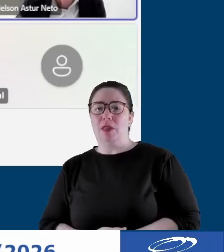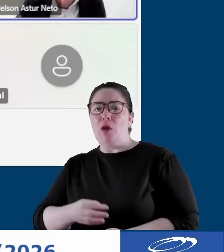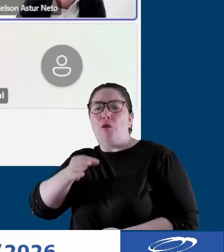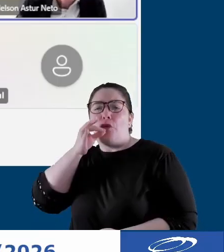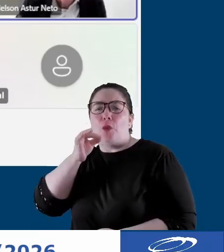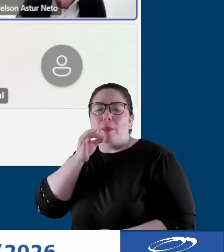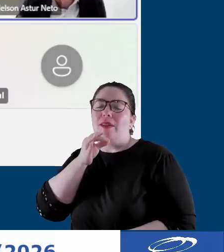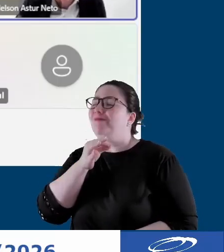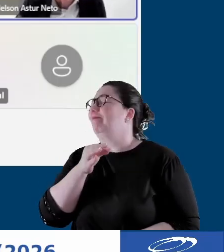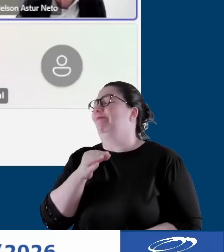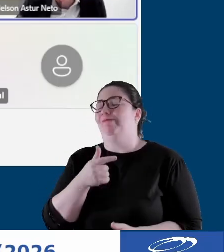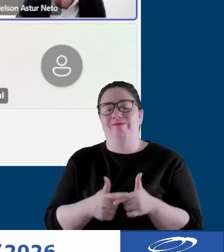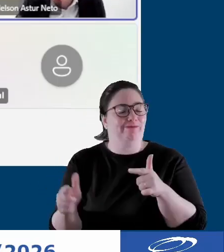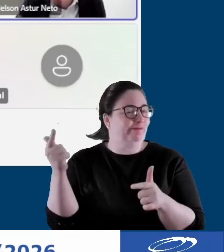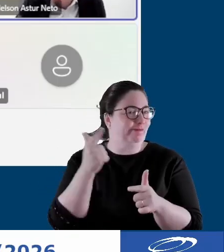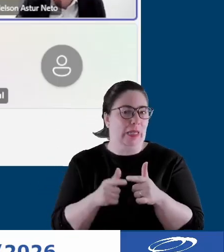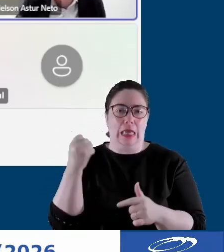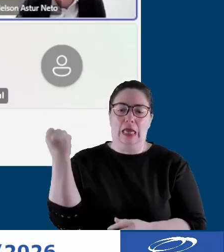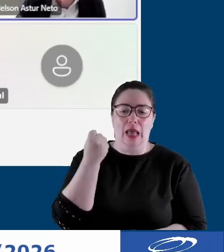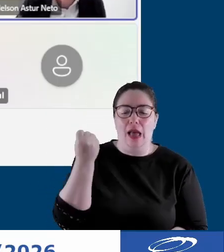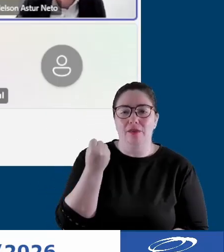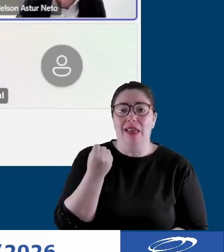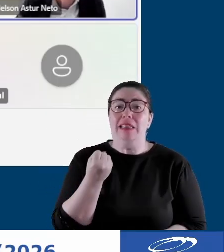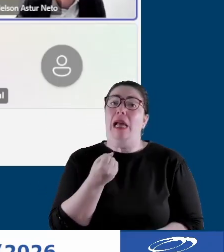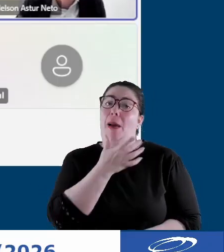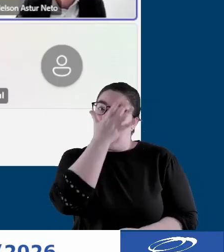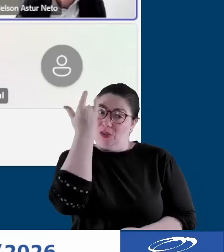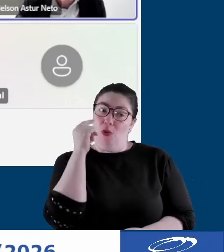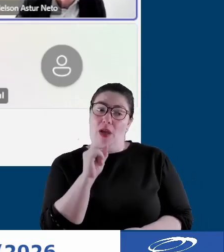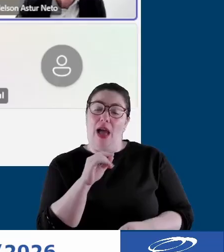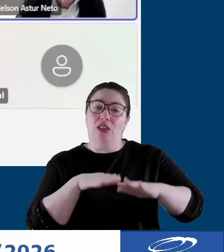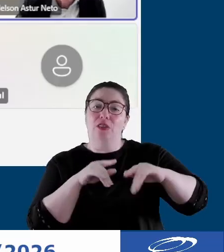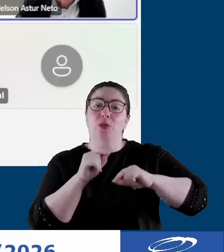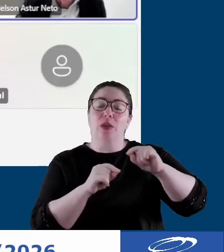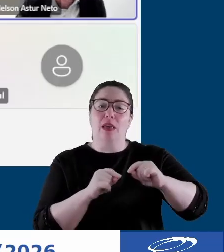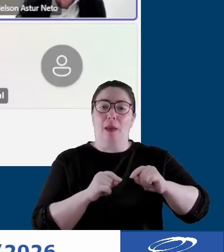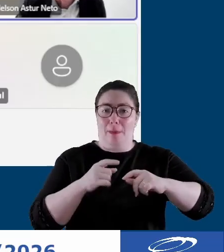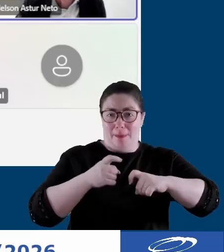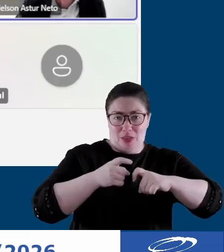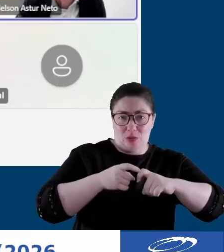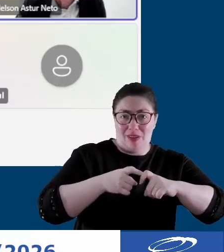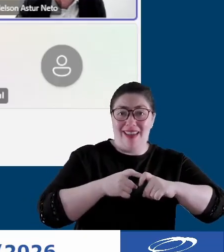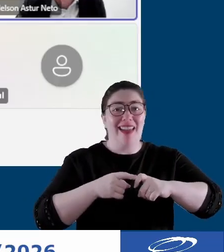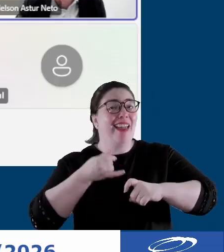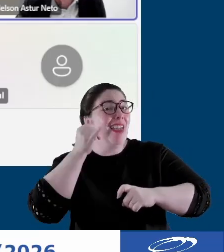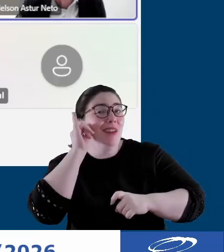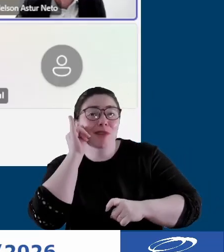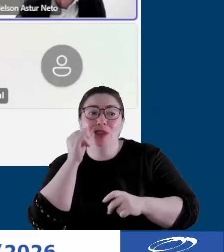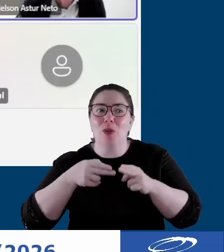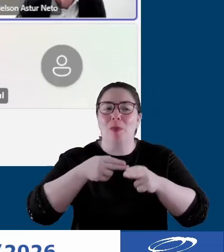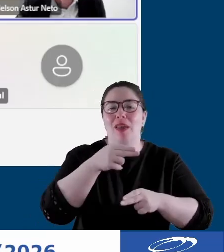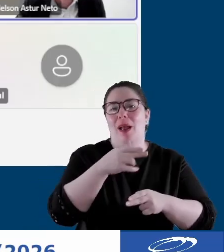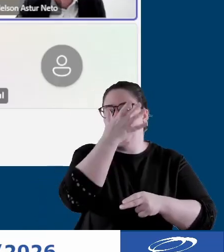grande. Tem gente que até evita operar um paciente tabagista, mas se eventualmente você consegue, junto